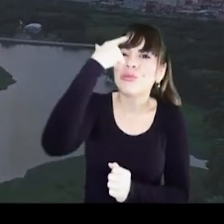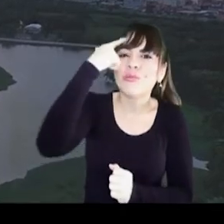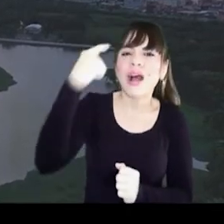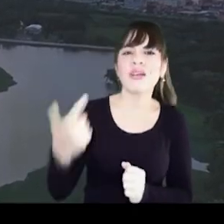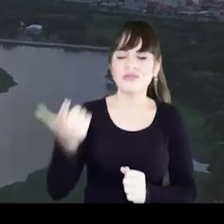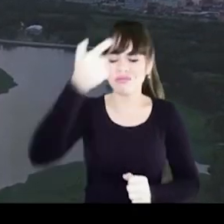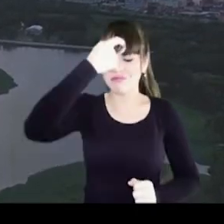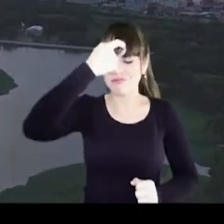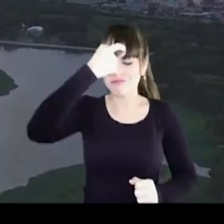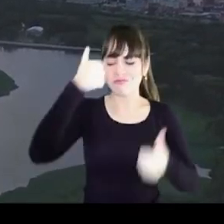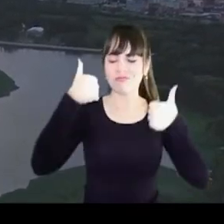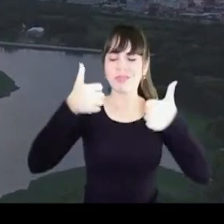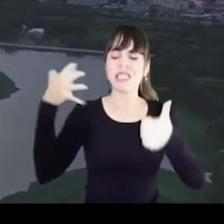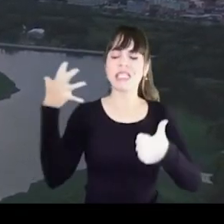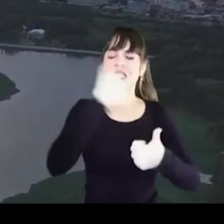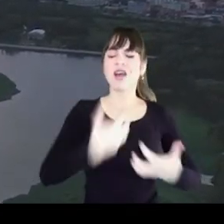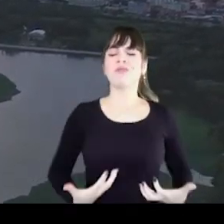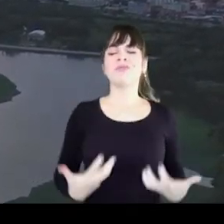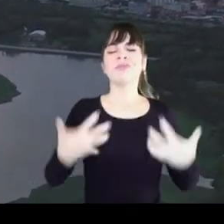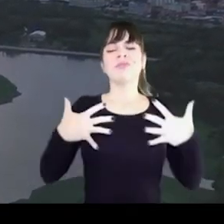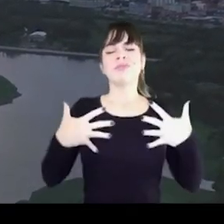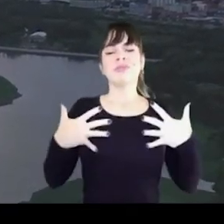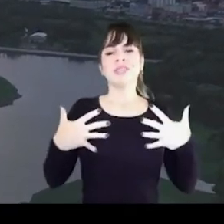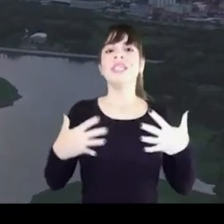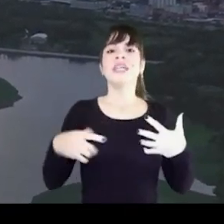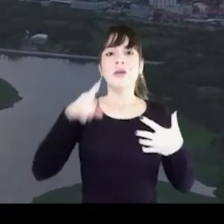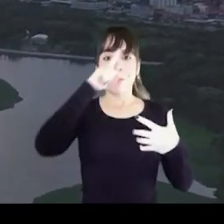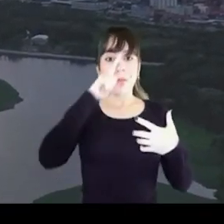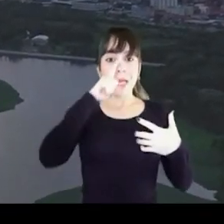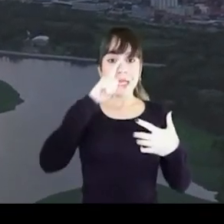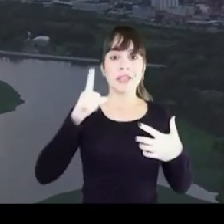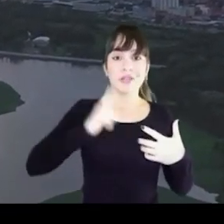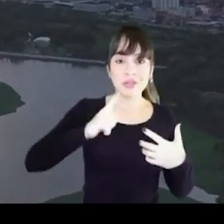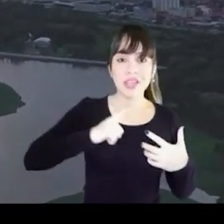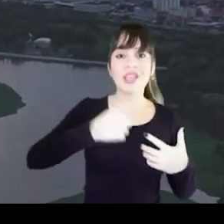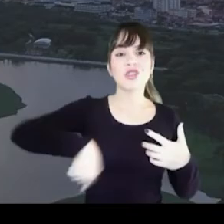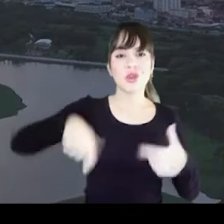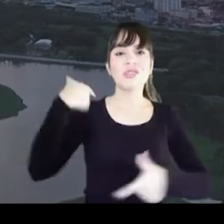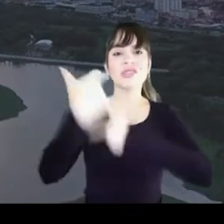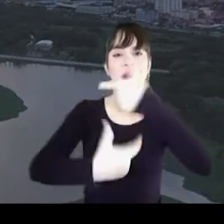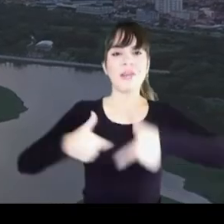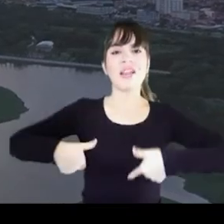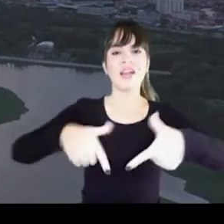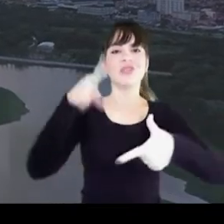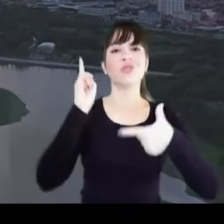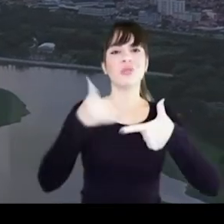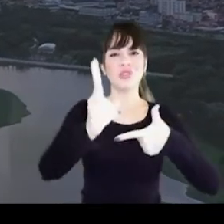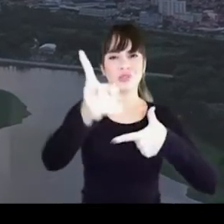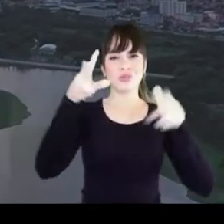chegarmos no futuro possível. Sãs, salvos e inspirados. Apesar dos perigos,